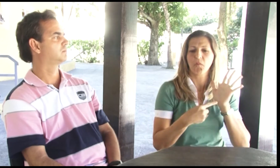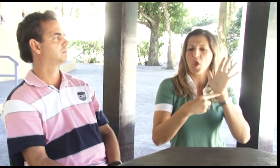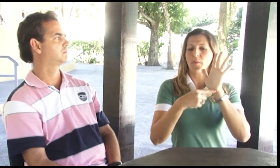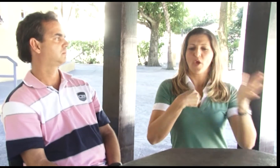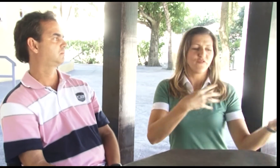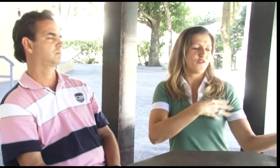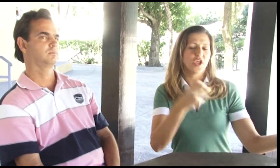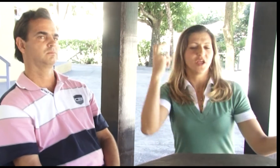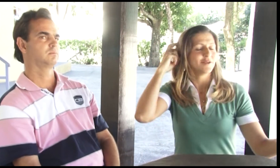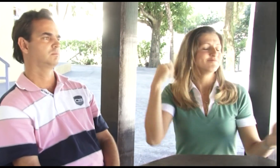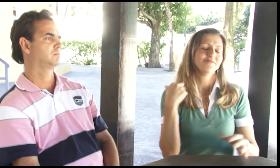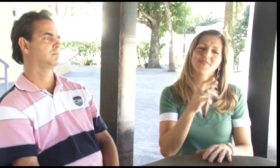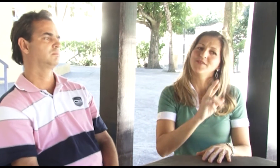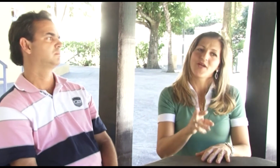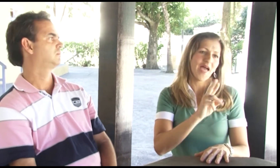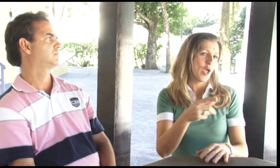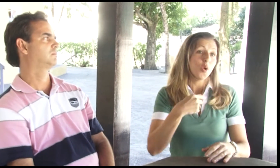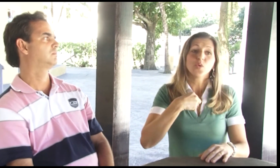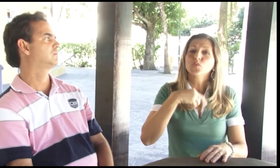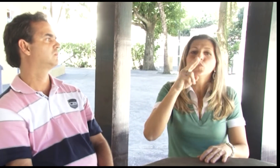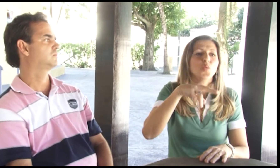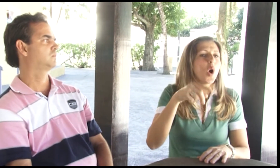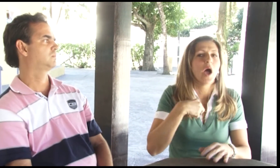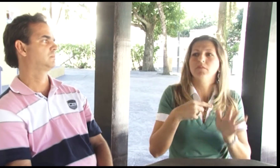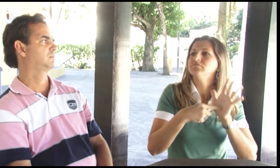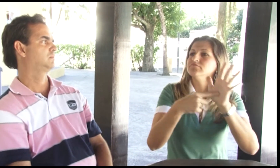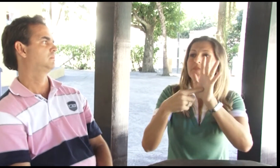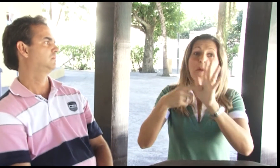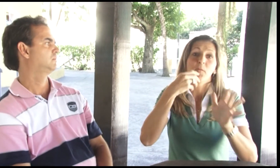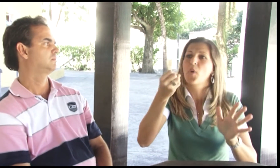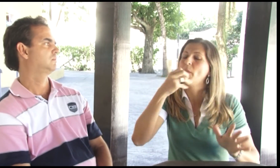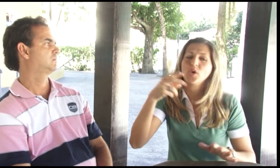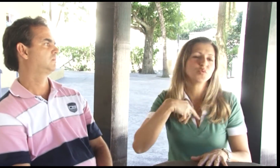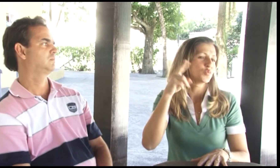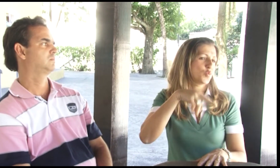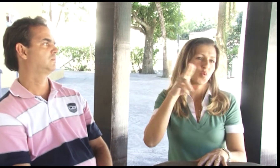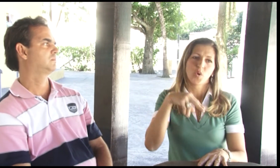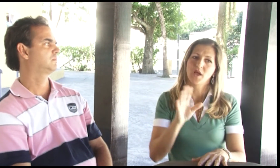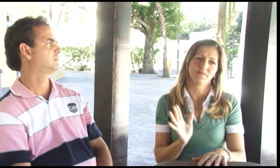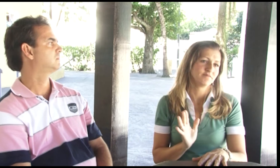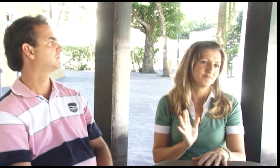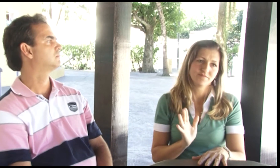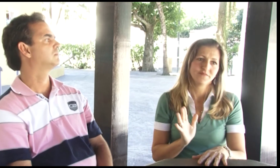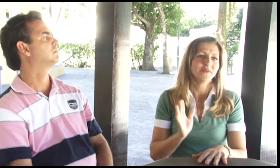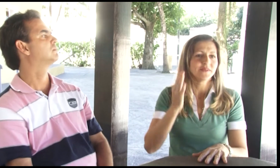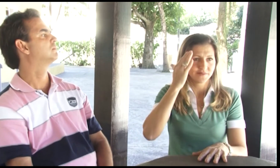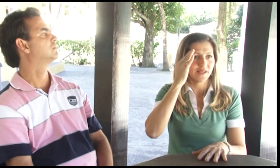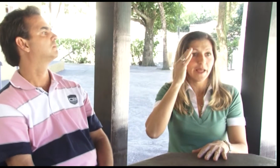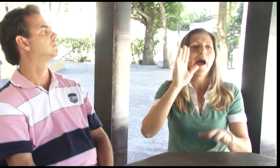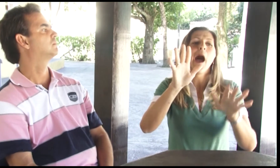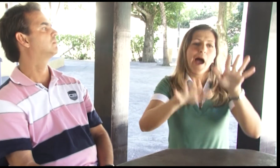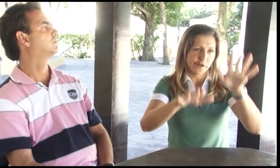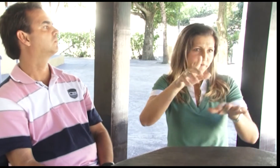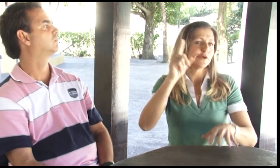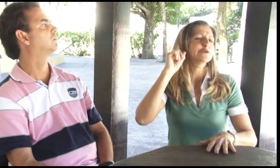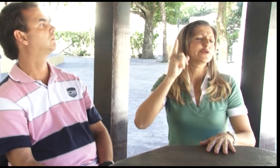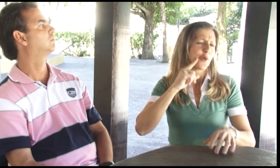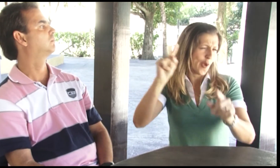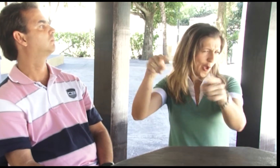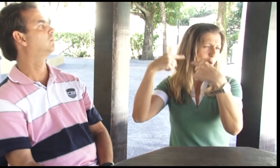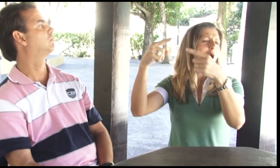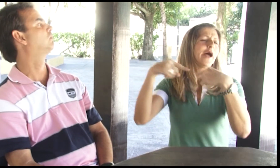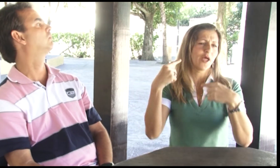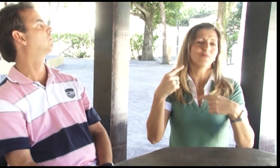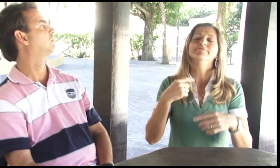com isso. Eu não tenho a soberba de que meu filho é surdo, é implantado, não, e eu também não quero usar isso como uma propaganda para que